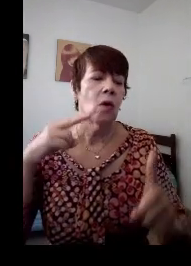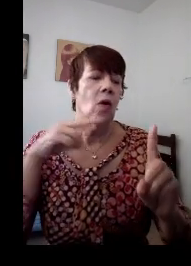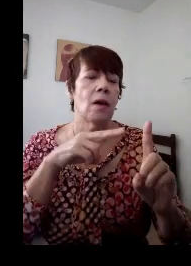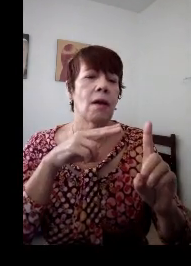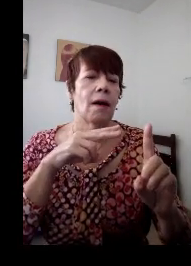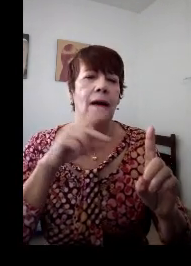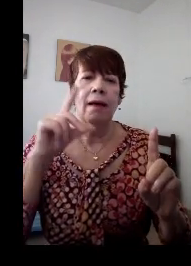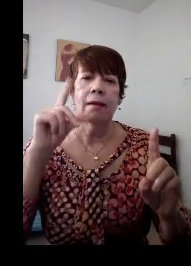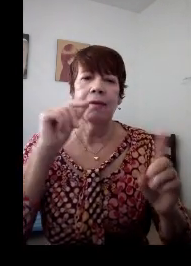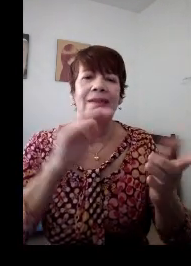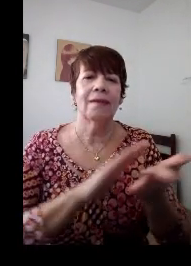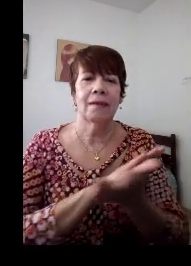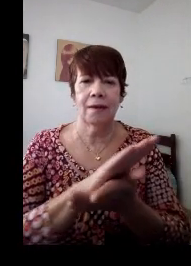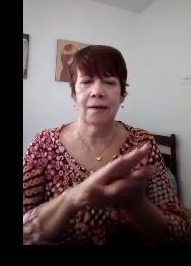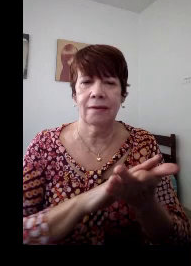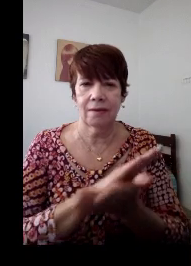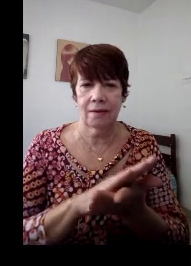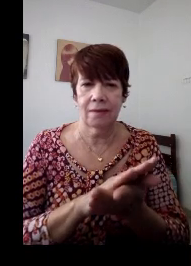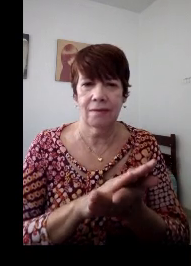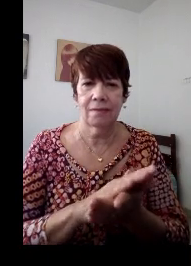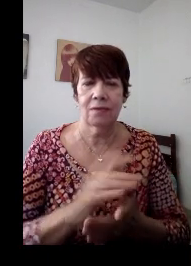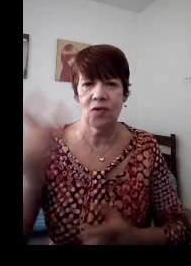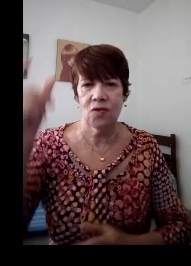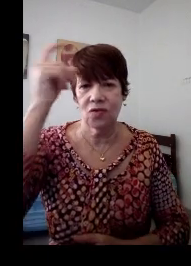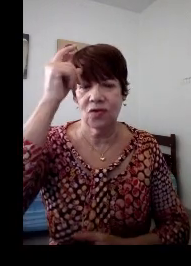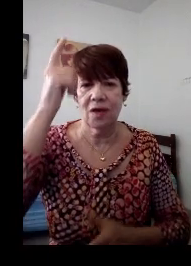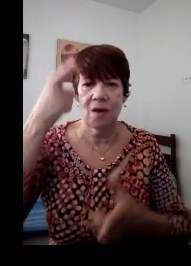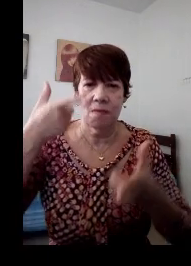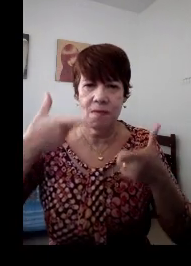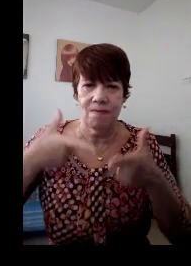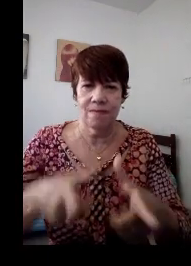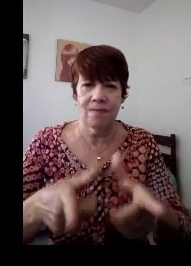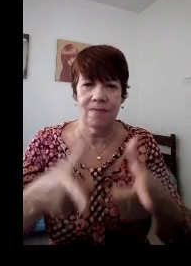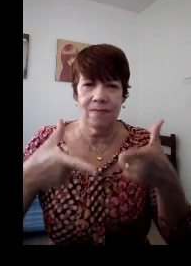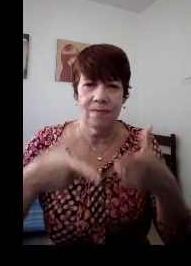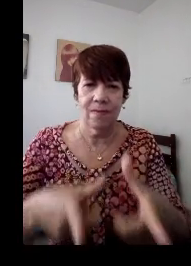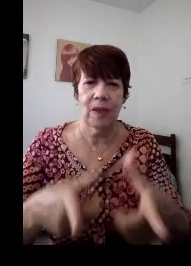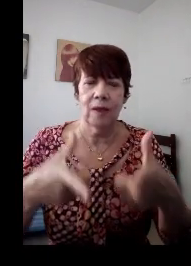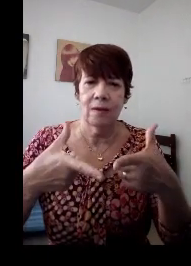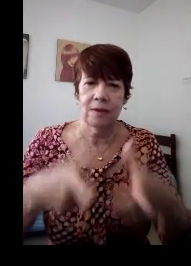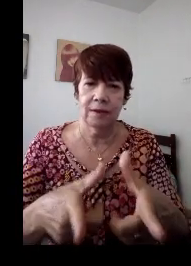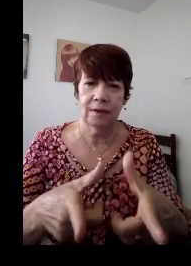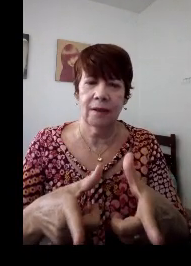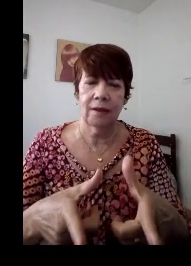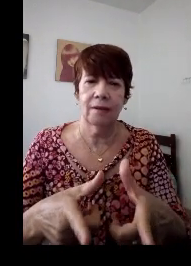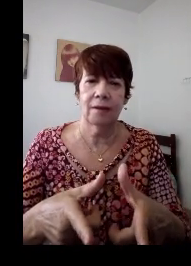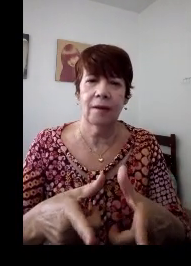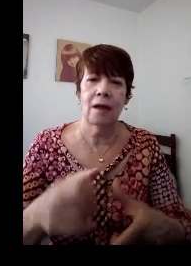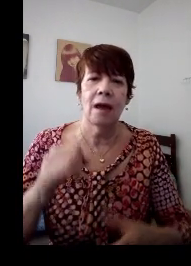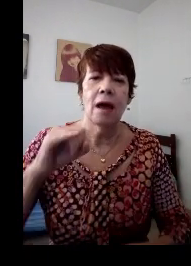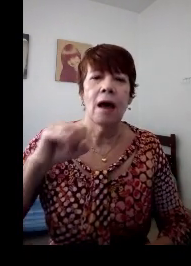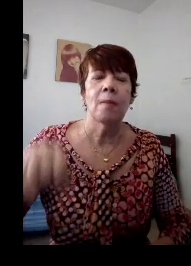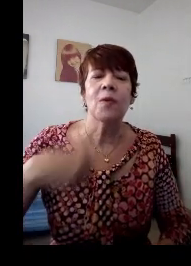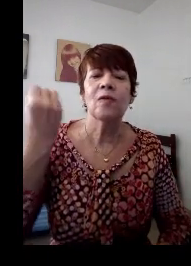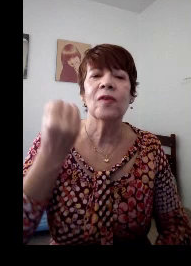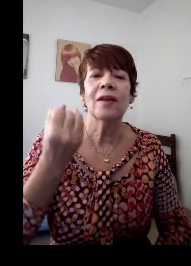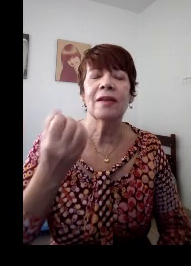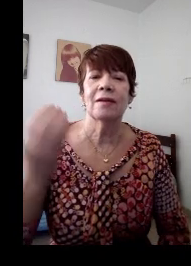das nossas fraquezas e aí você vai pecar. Então é muito